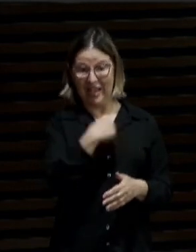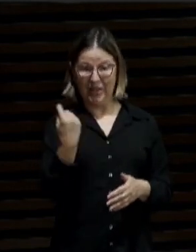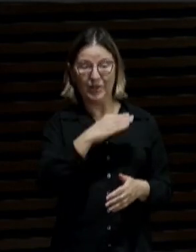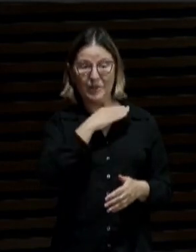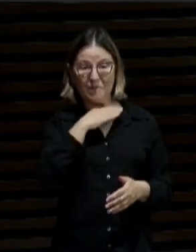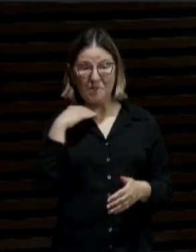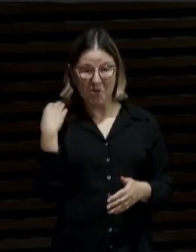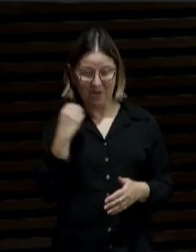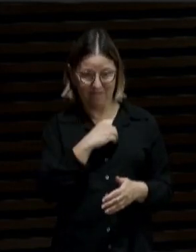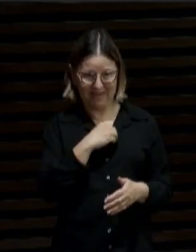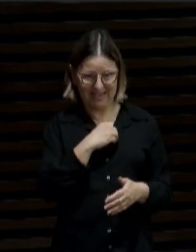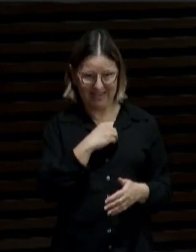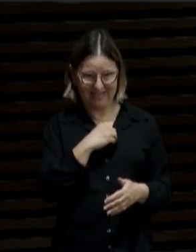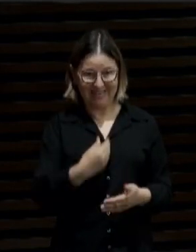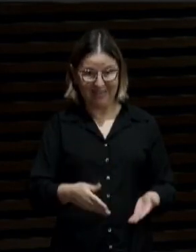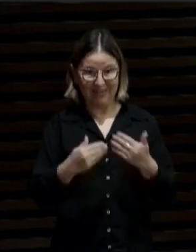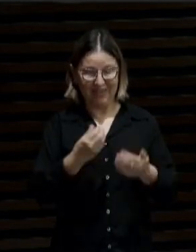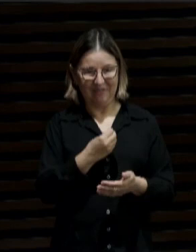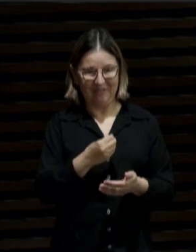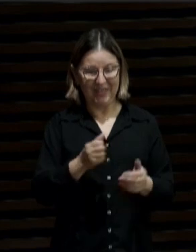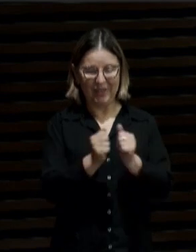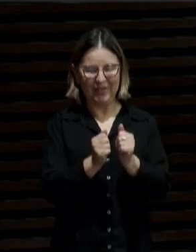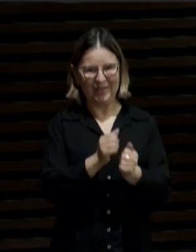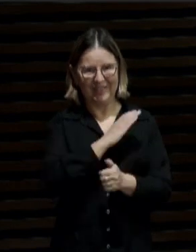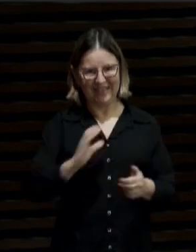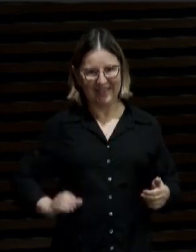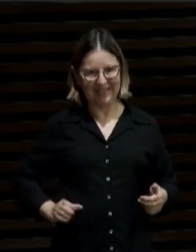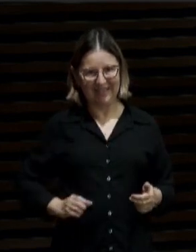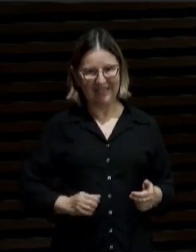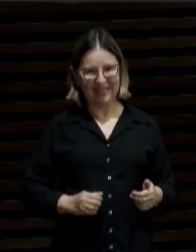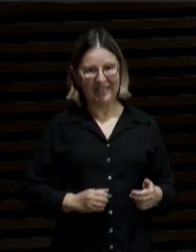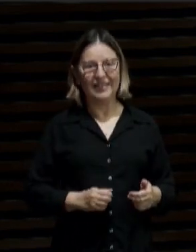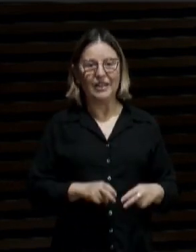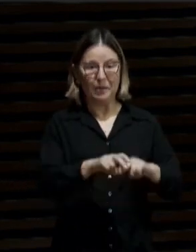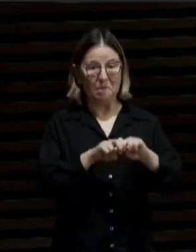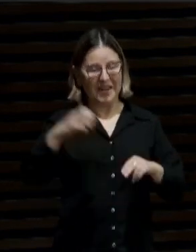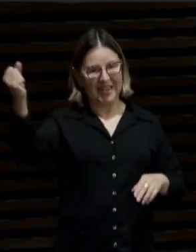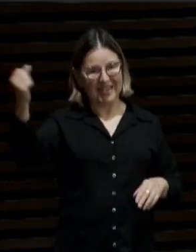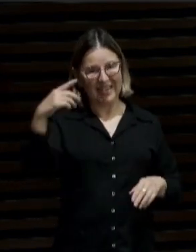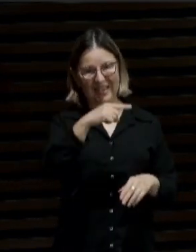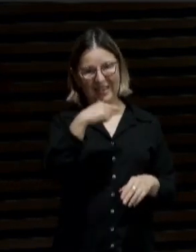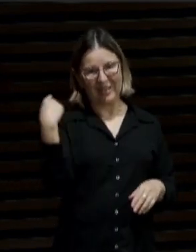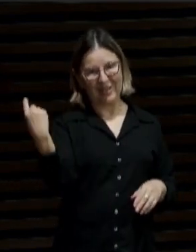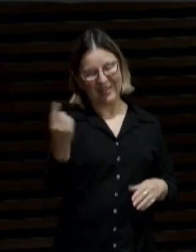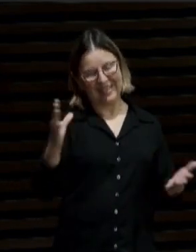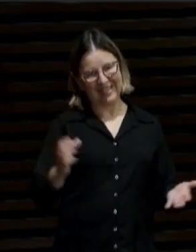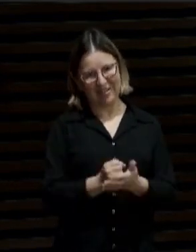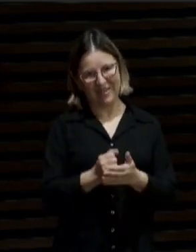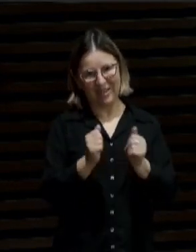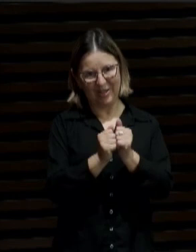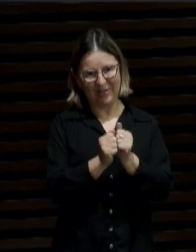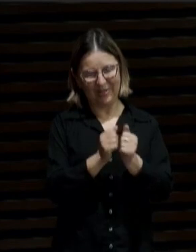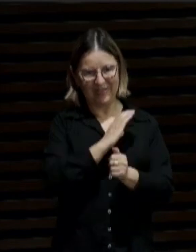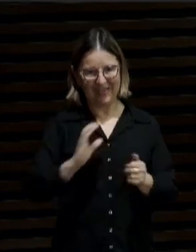vida juntamente com Cristo. Pela graça sois salvos. E juntamente com Ele nos ressuscitou e nos